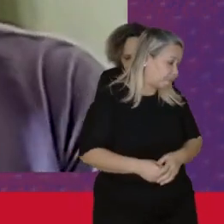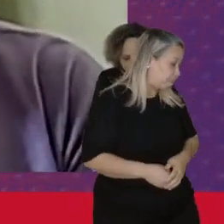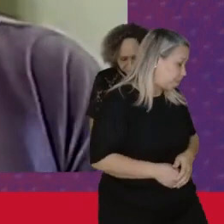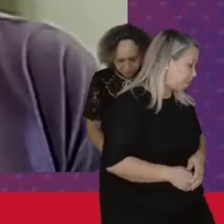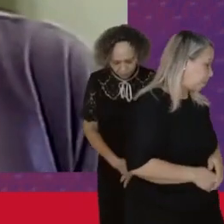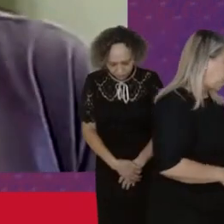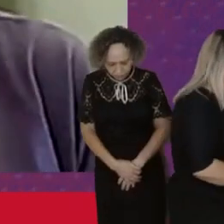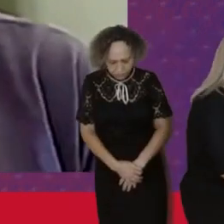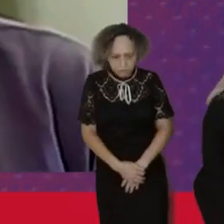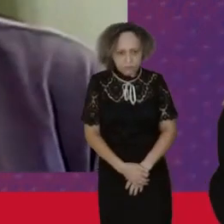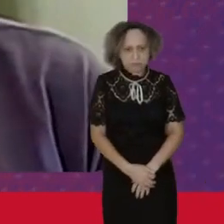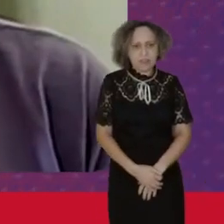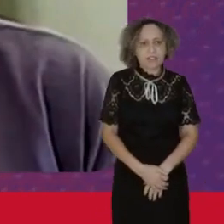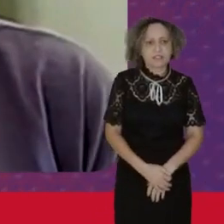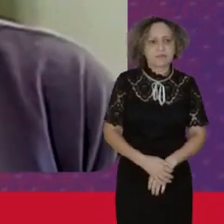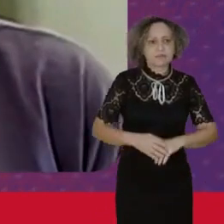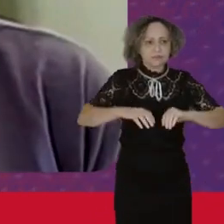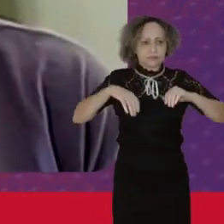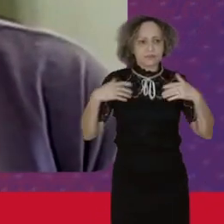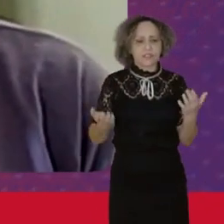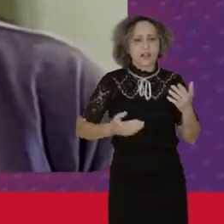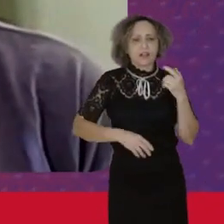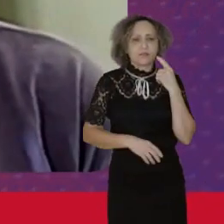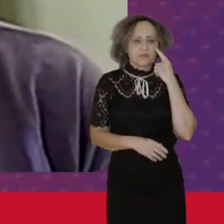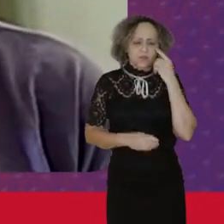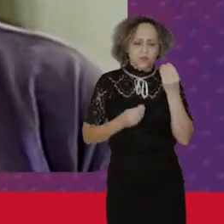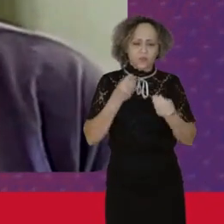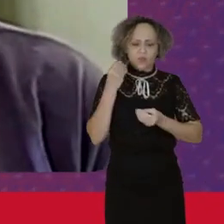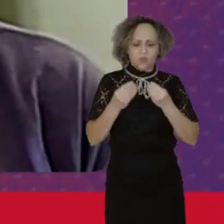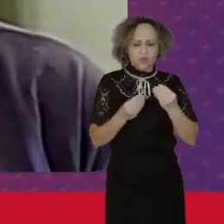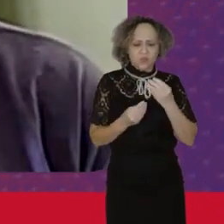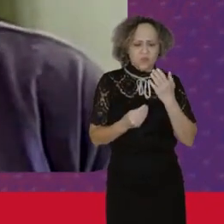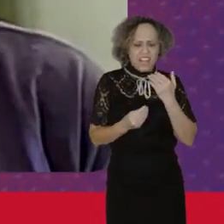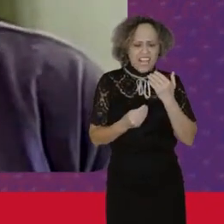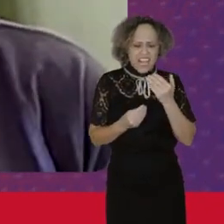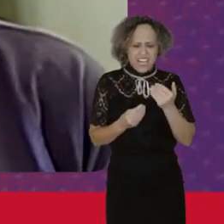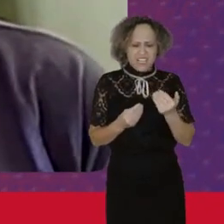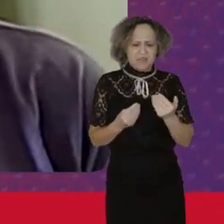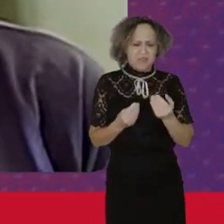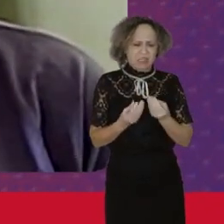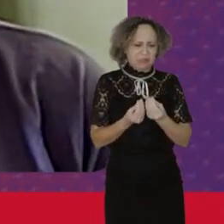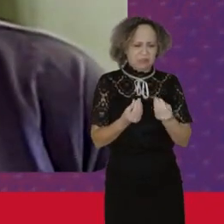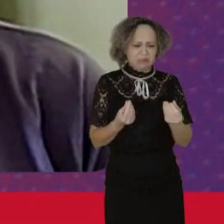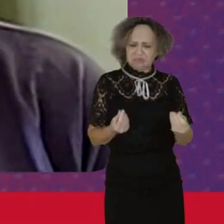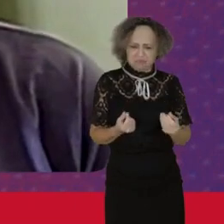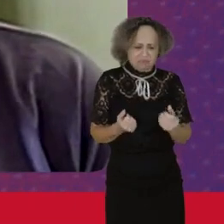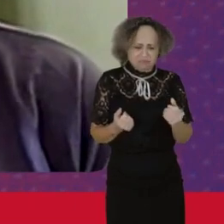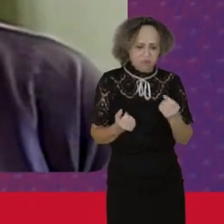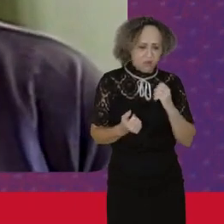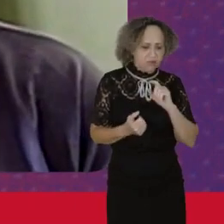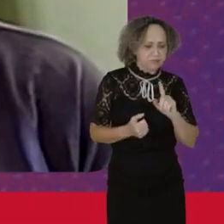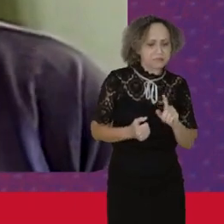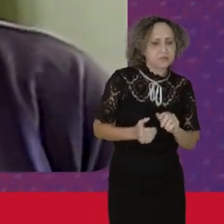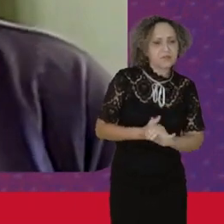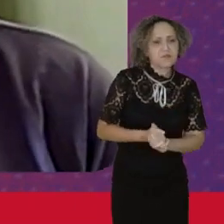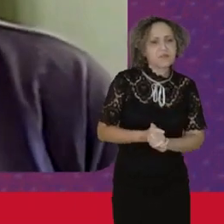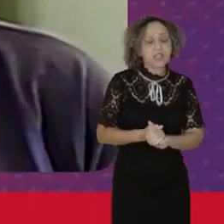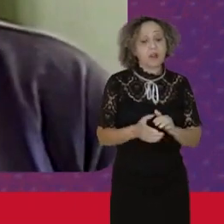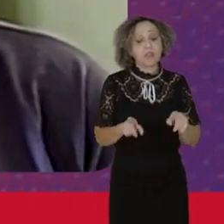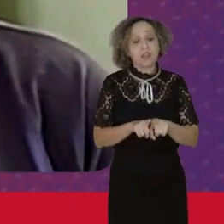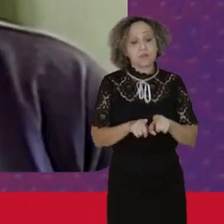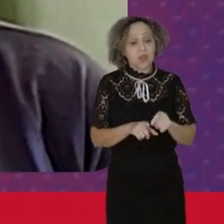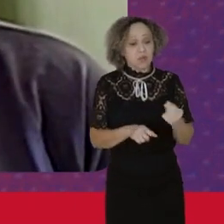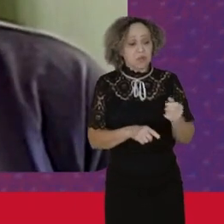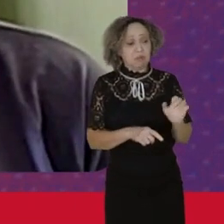reduzido, né, em condições já também de má nutrição, alimentos de má qualidade. A gente vê também o aumento dos preços